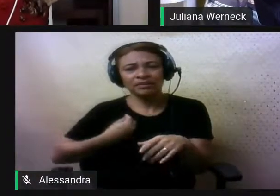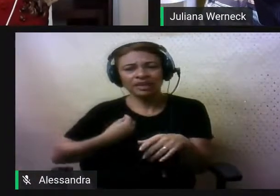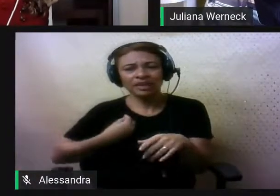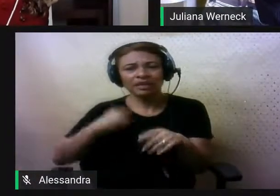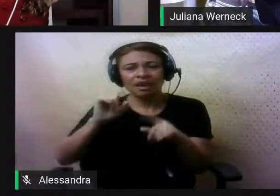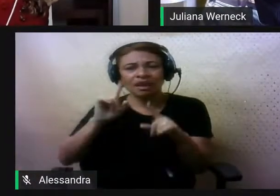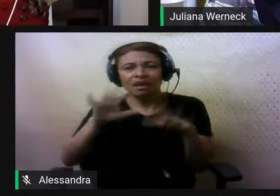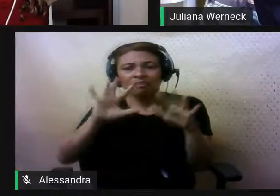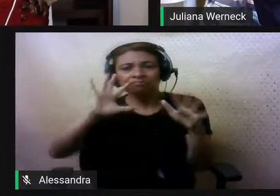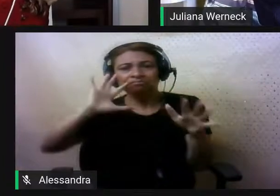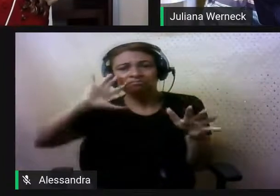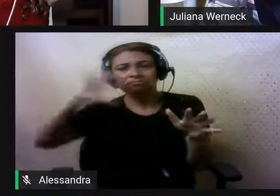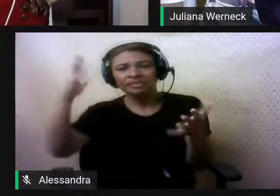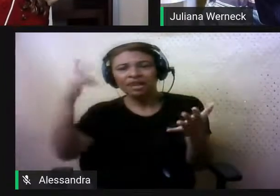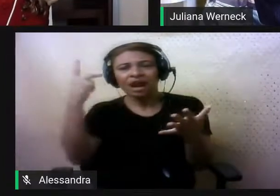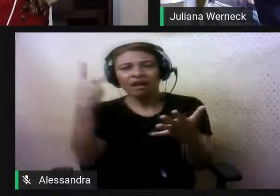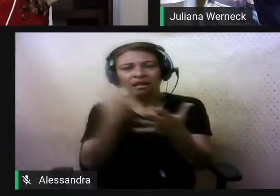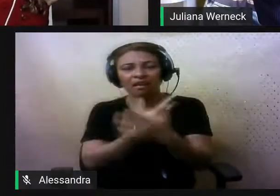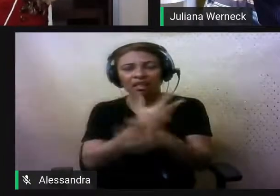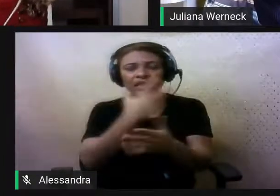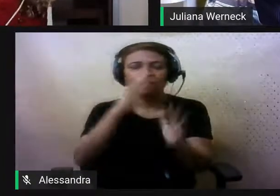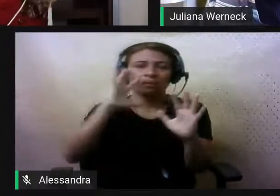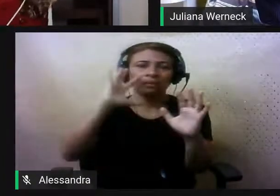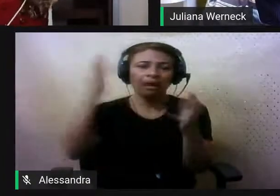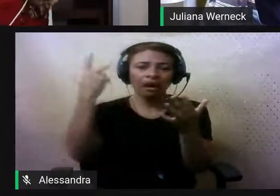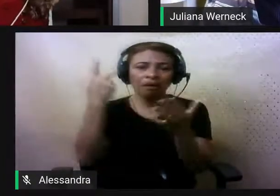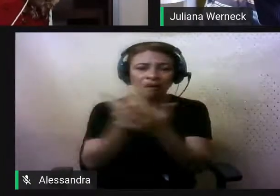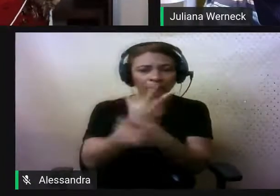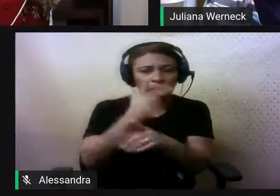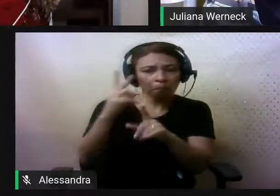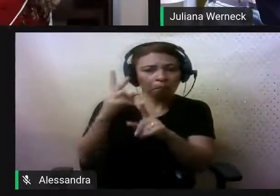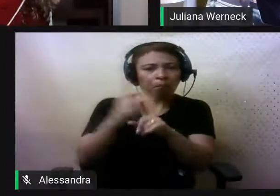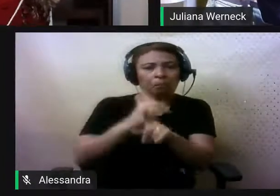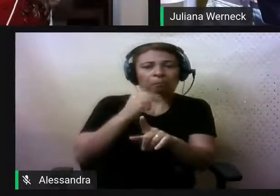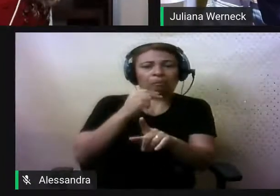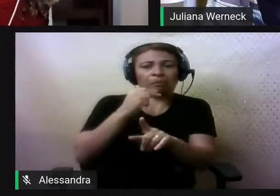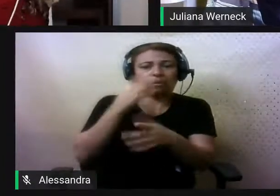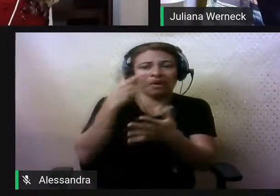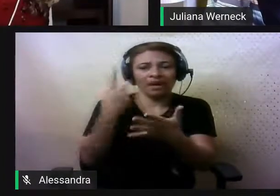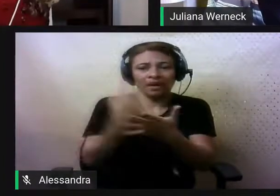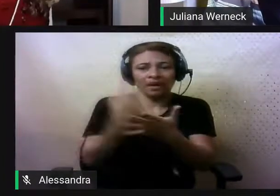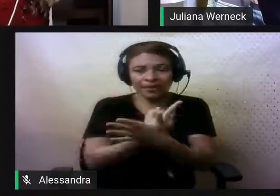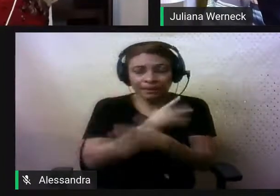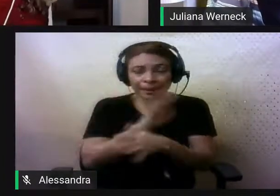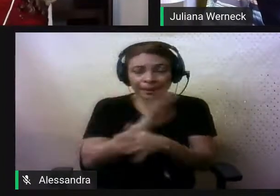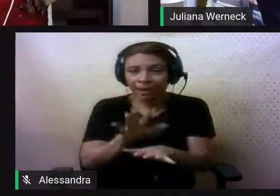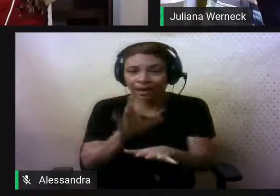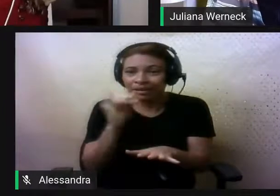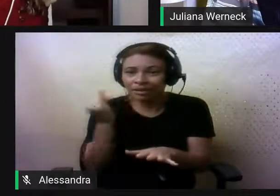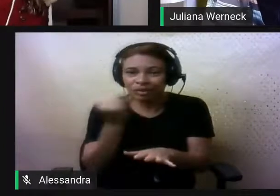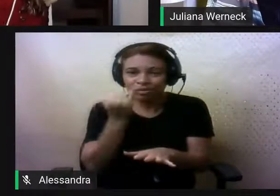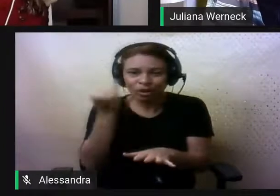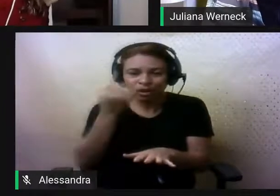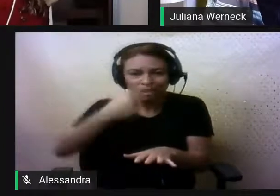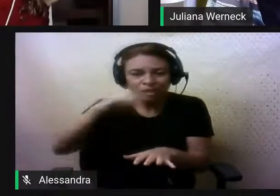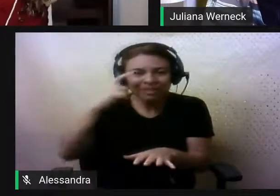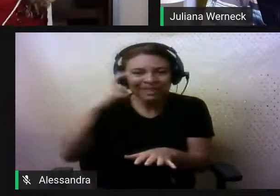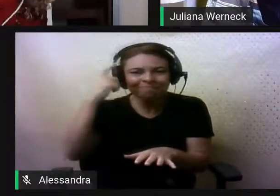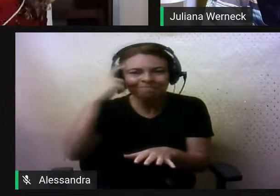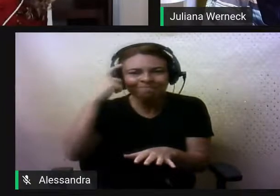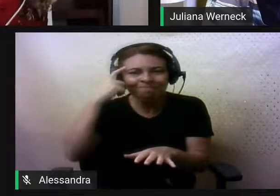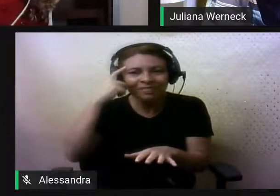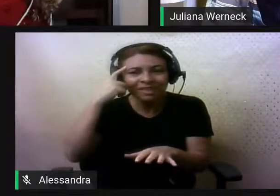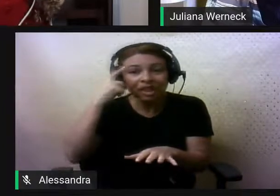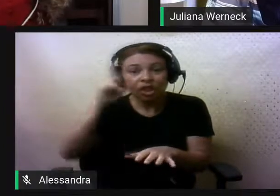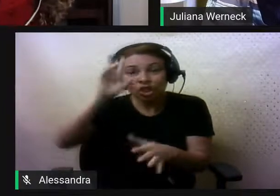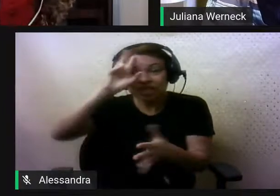mero acaso. A gente é vítima do acaso, a gente é vítima do destino. E é muito importante que a gente tenha consciência que são as